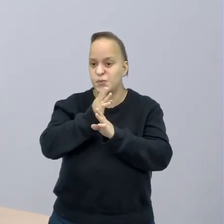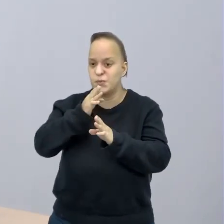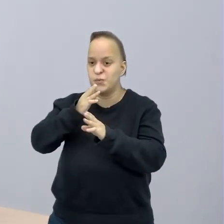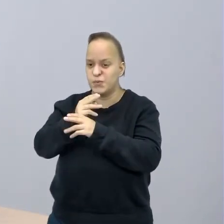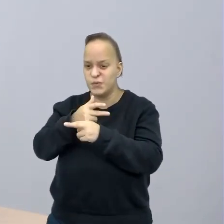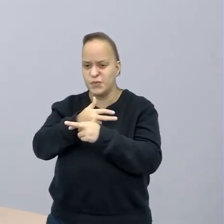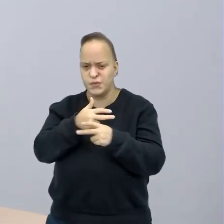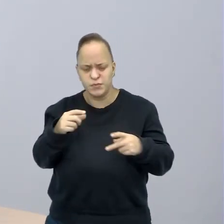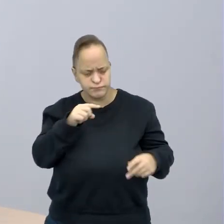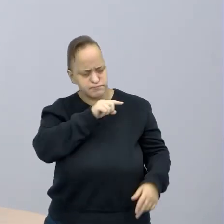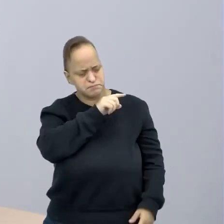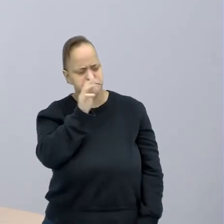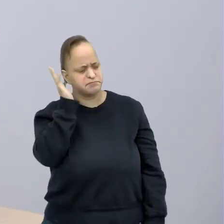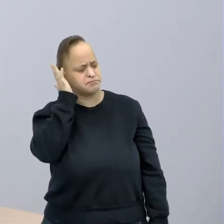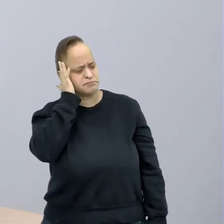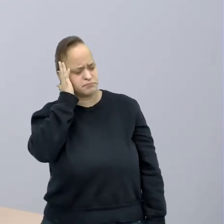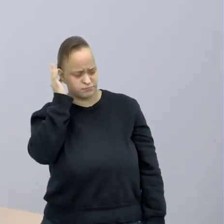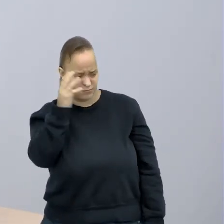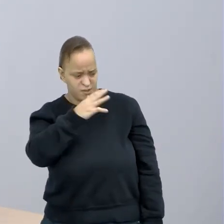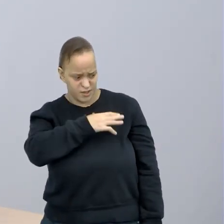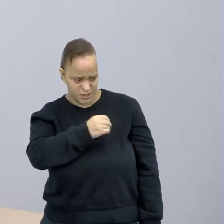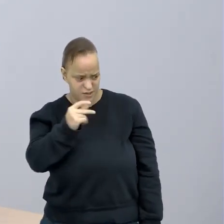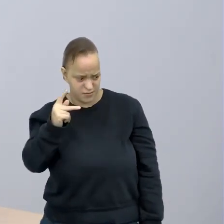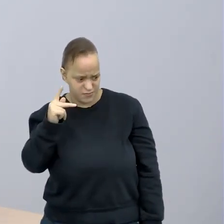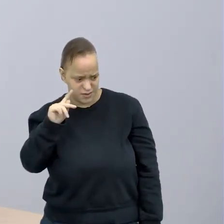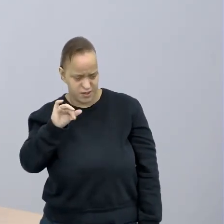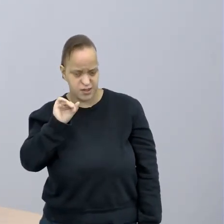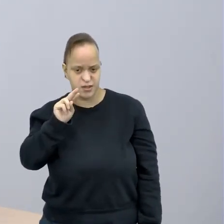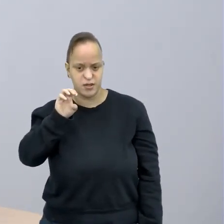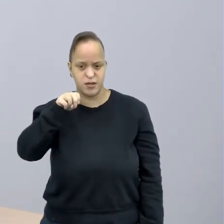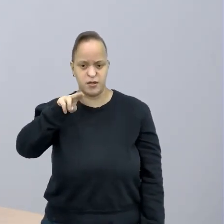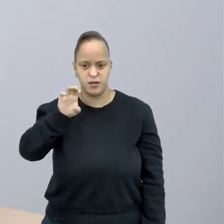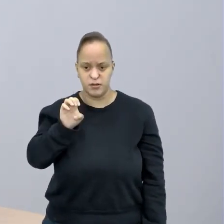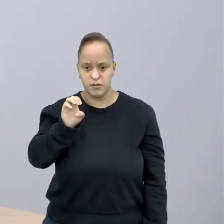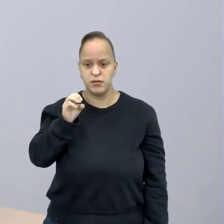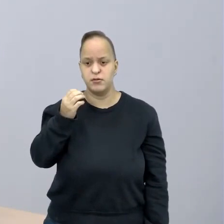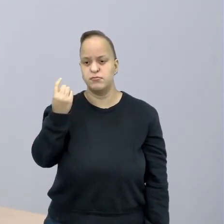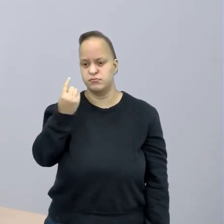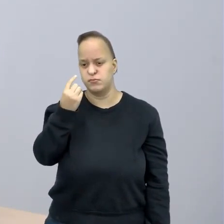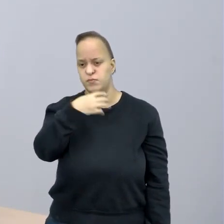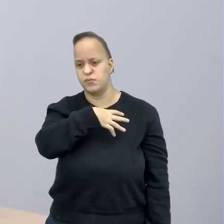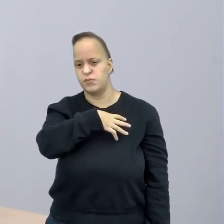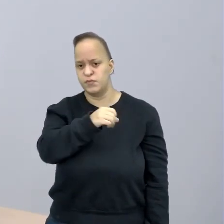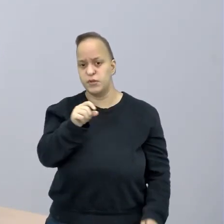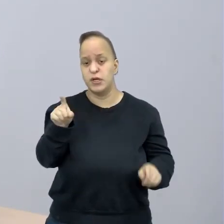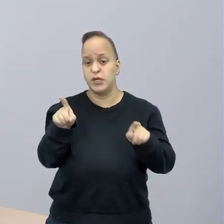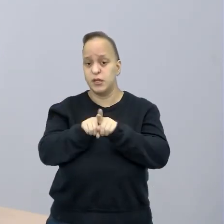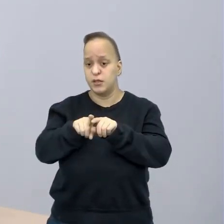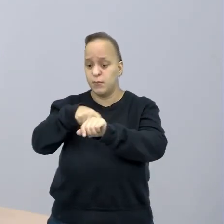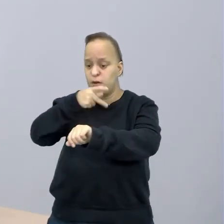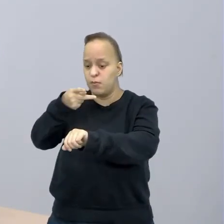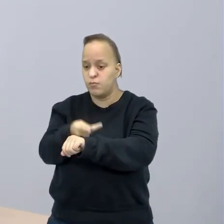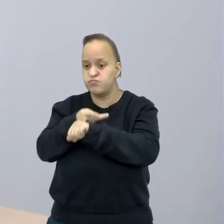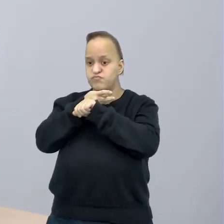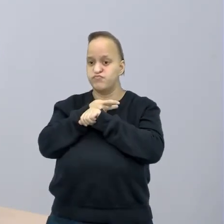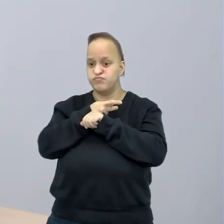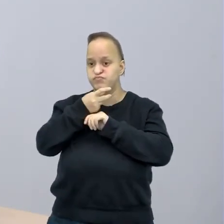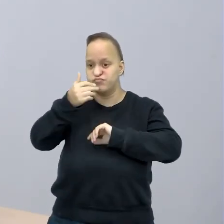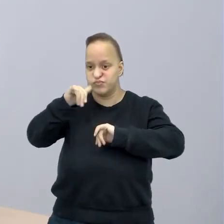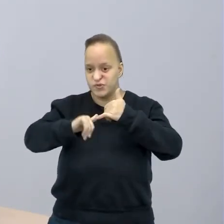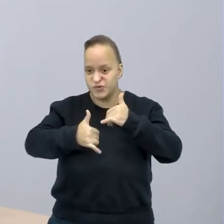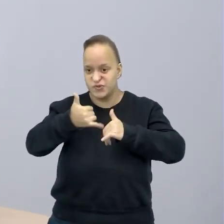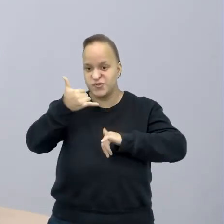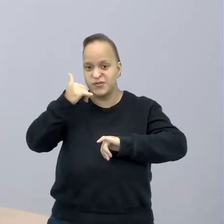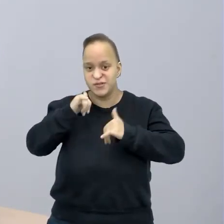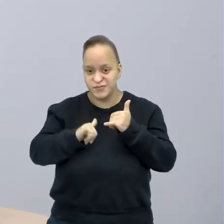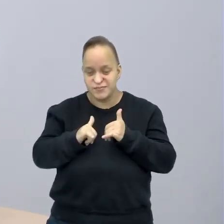Você sabia que a filha dela, Irene, o nome de uma das filhas dela, também ganhou o prêmio Nobel de Química?